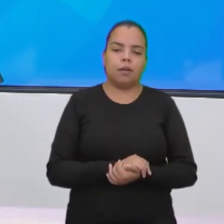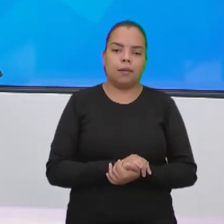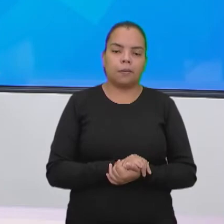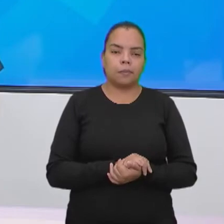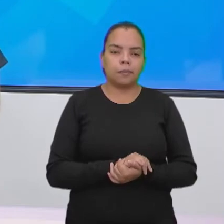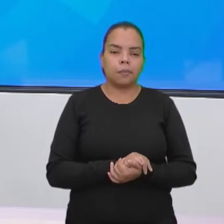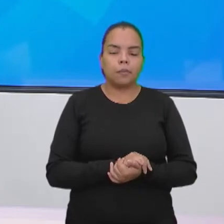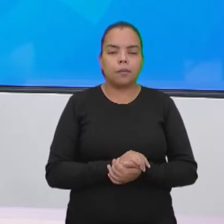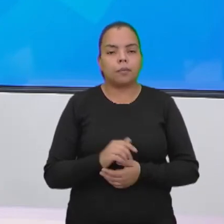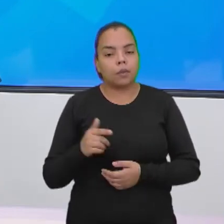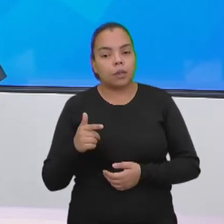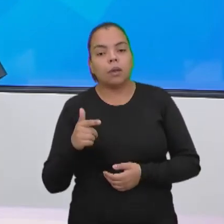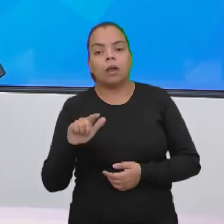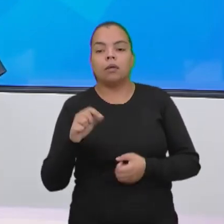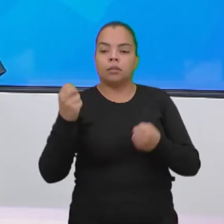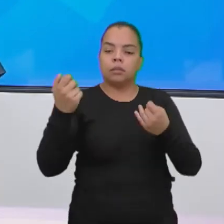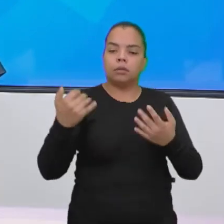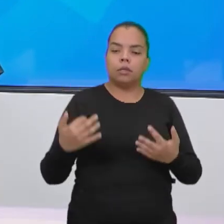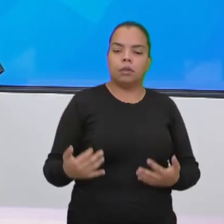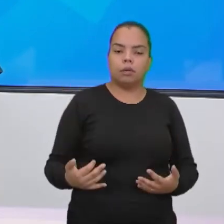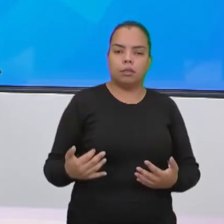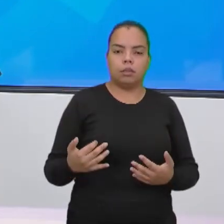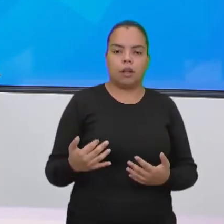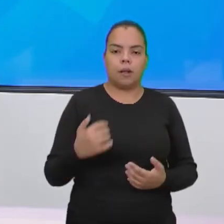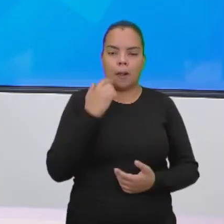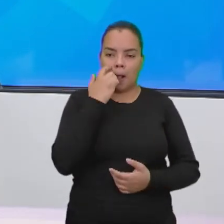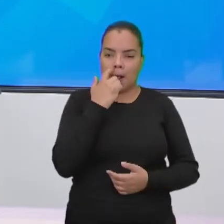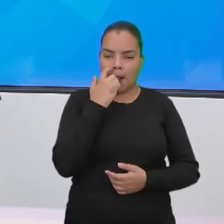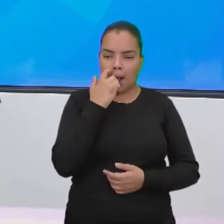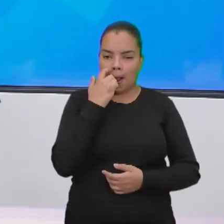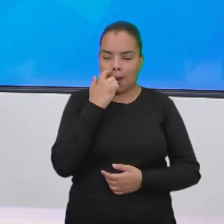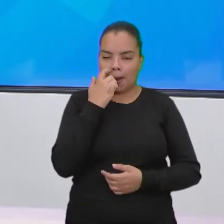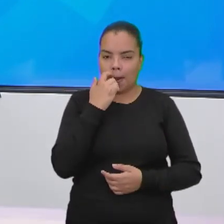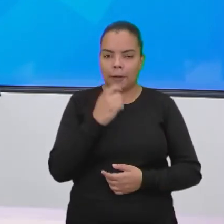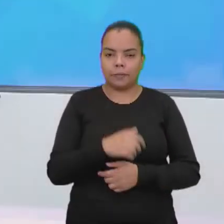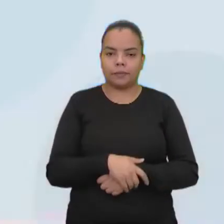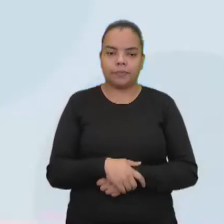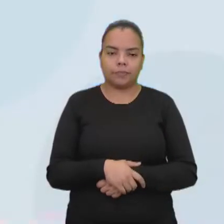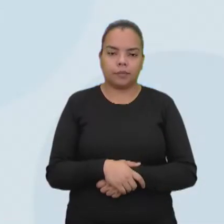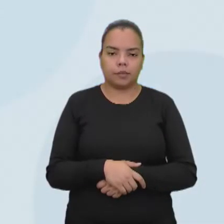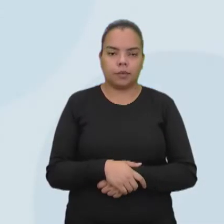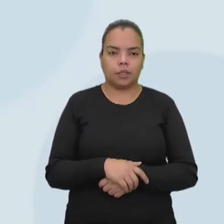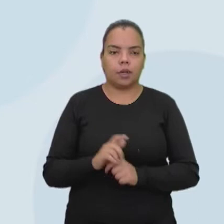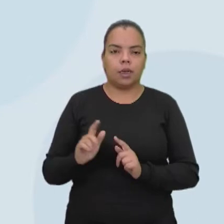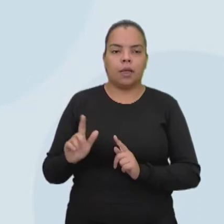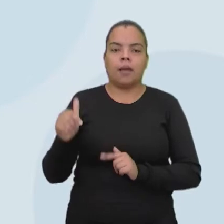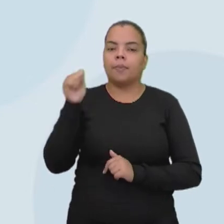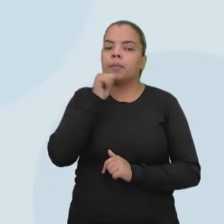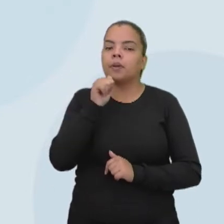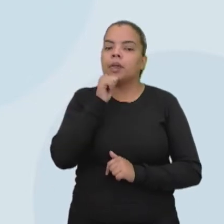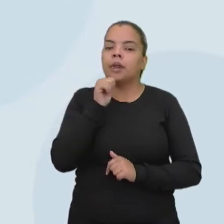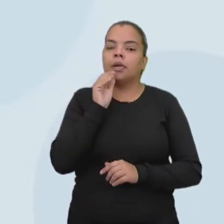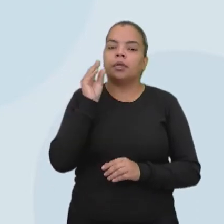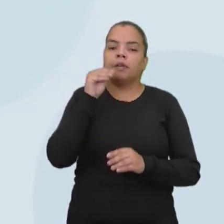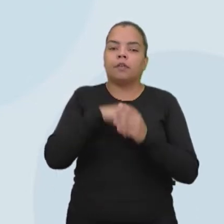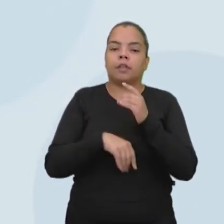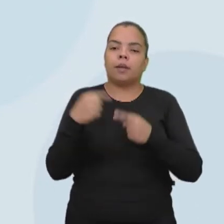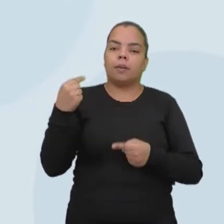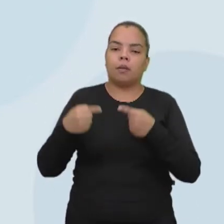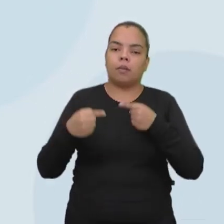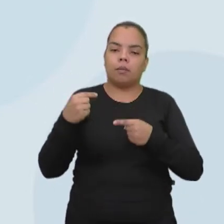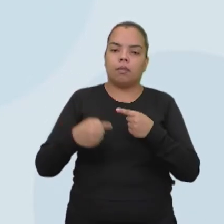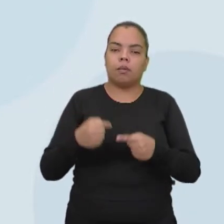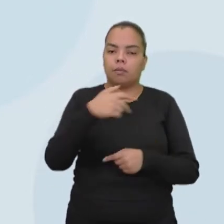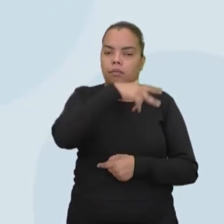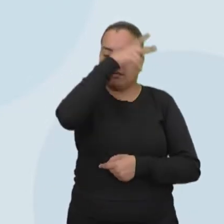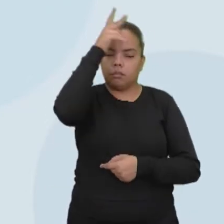característica, né, de trabalho, que é a mulher na vida pública. Então aí na próxima tela tá aí, é só acompanhar a mulher na vida pública